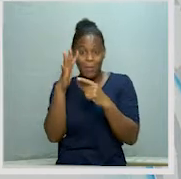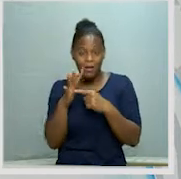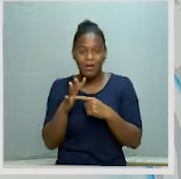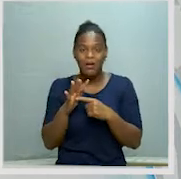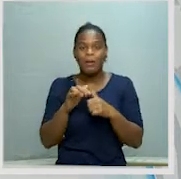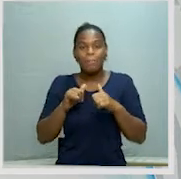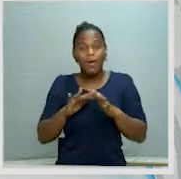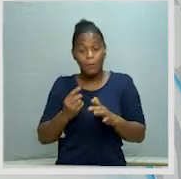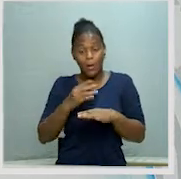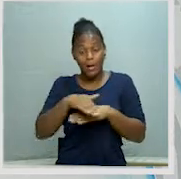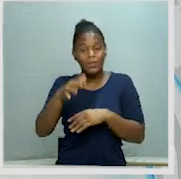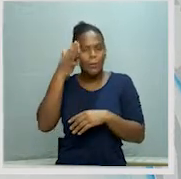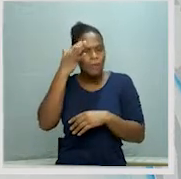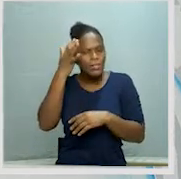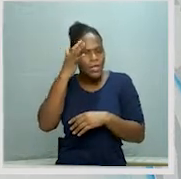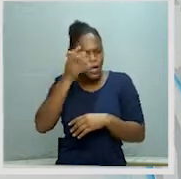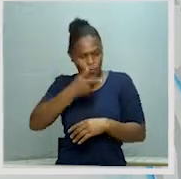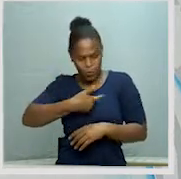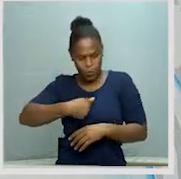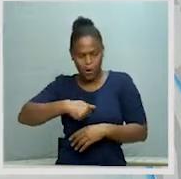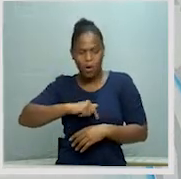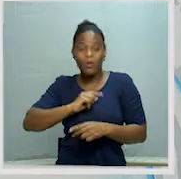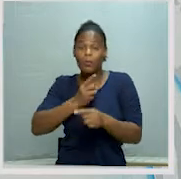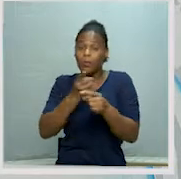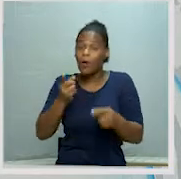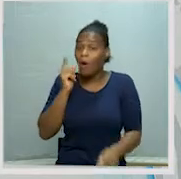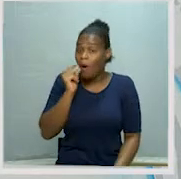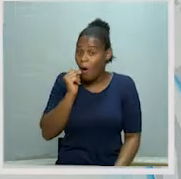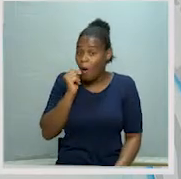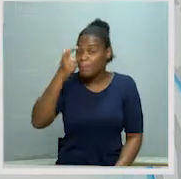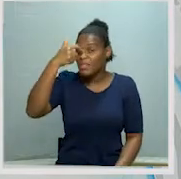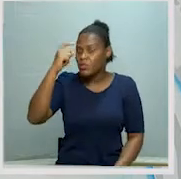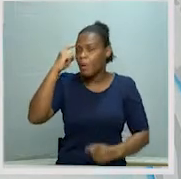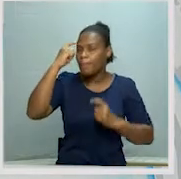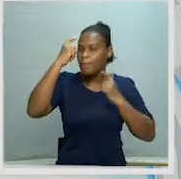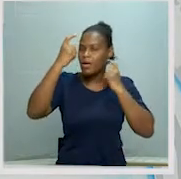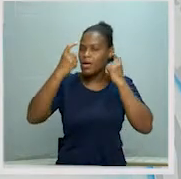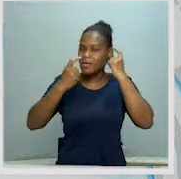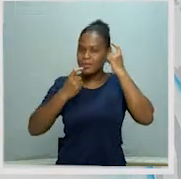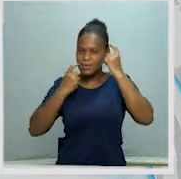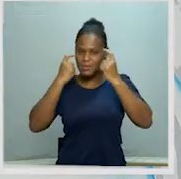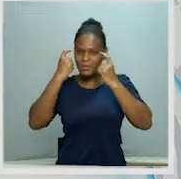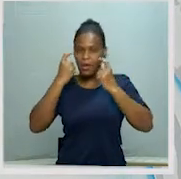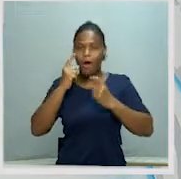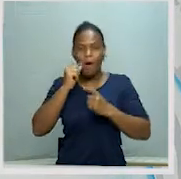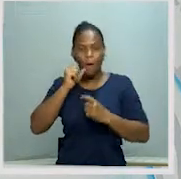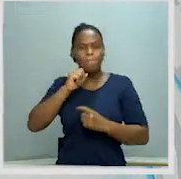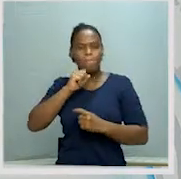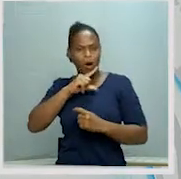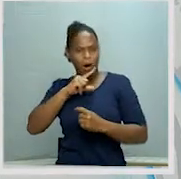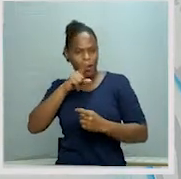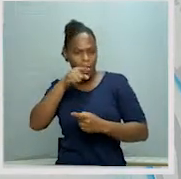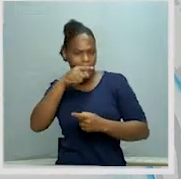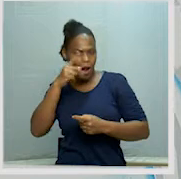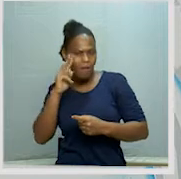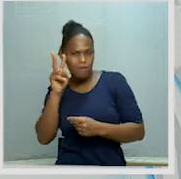nossa capacidade cognitiva, ou seja, porque o homem é um ser racional, é capaz de o quê? De fazer